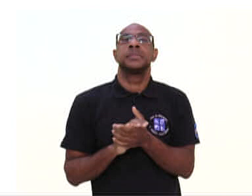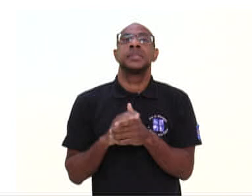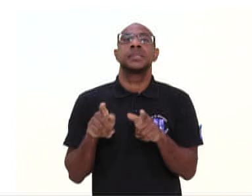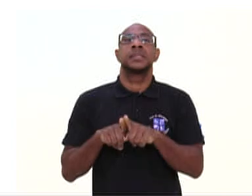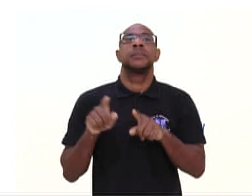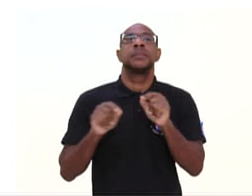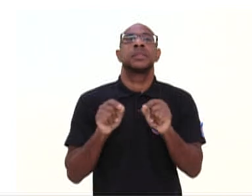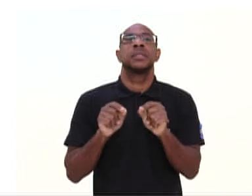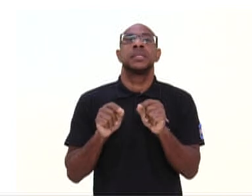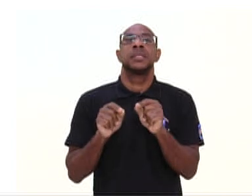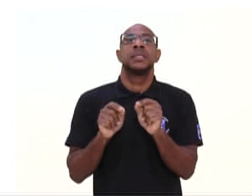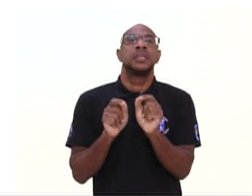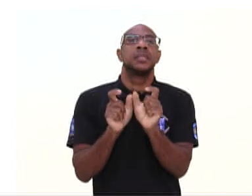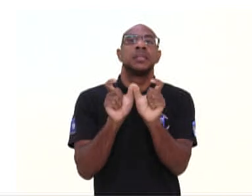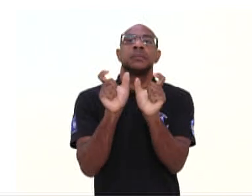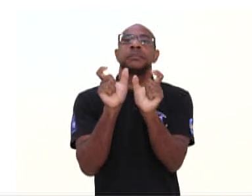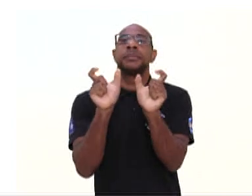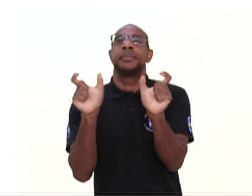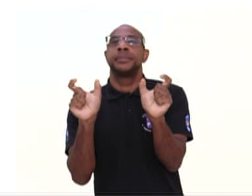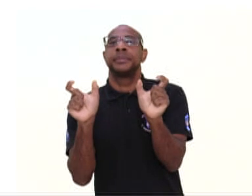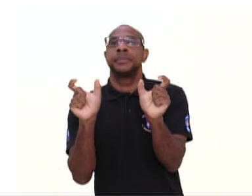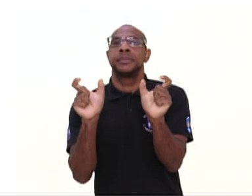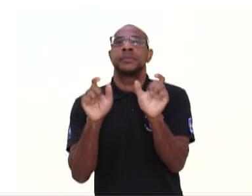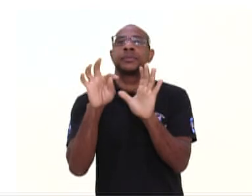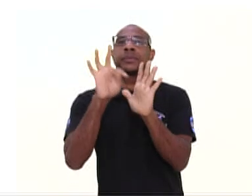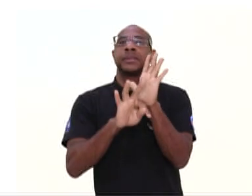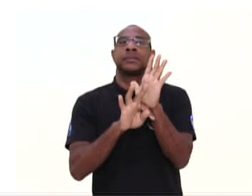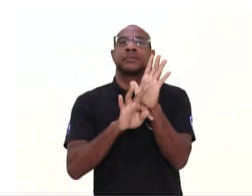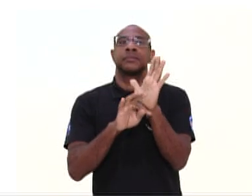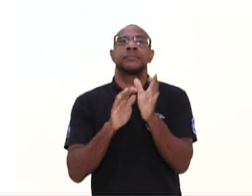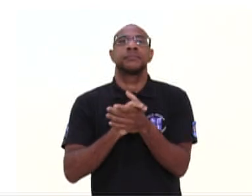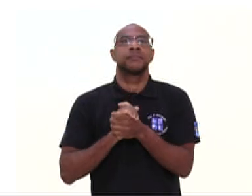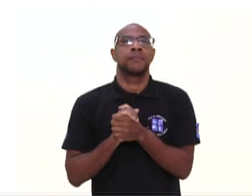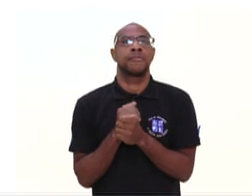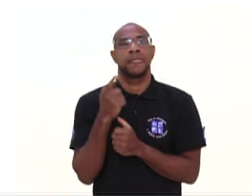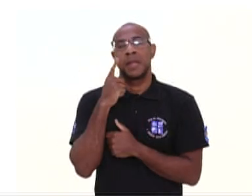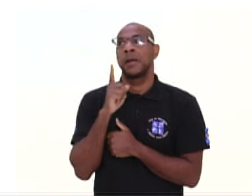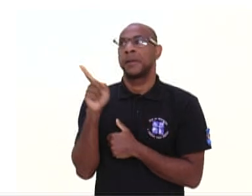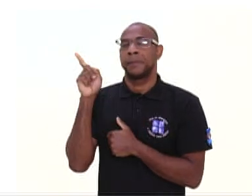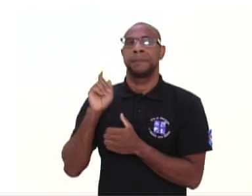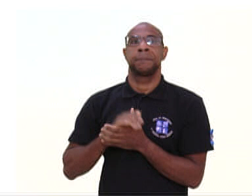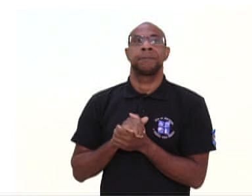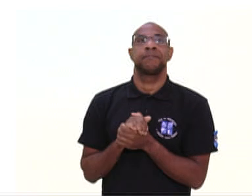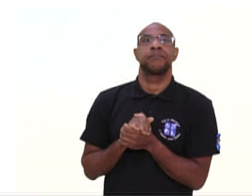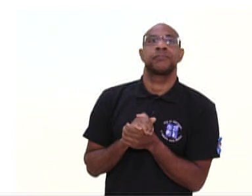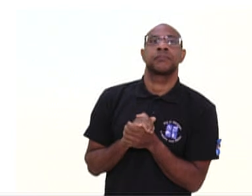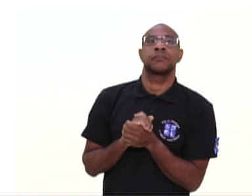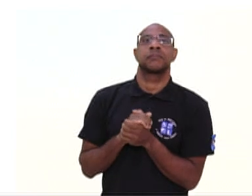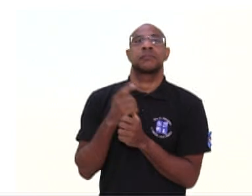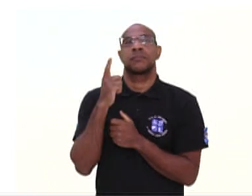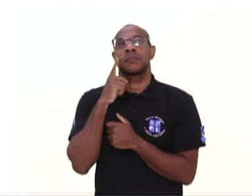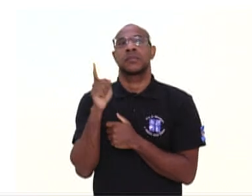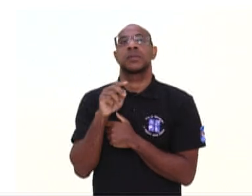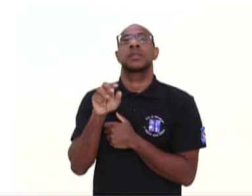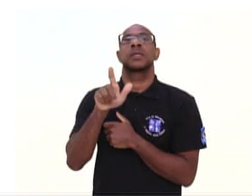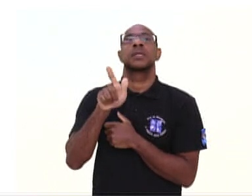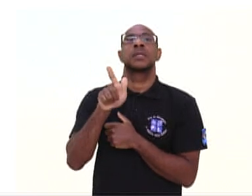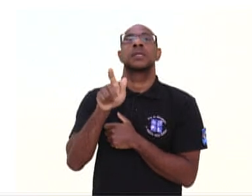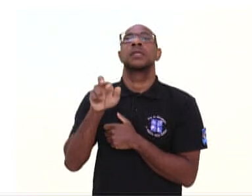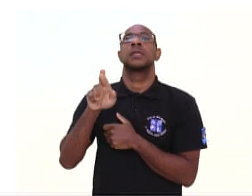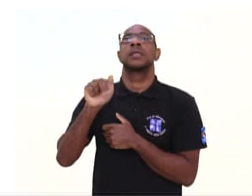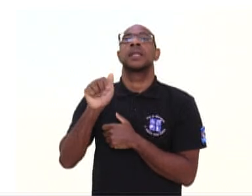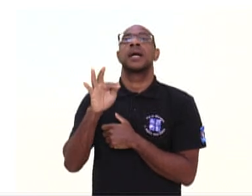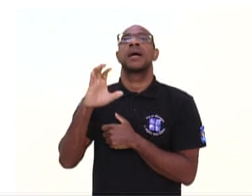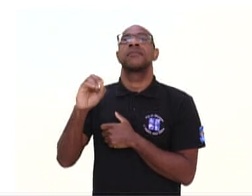partes principais e secundárias do texto. Pois bem, vamos começar com a noção de gráfico, essa ideia